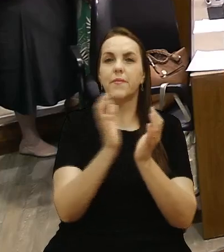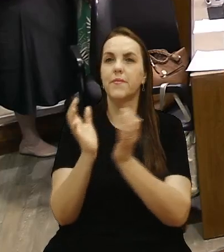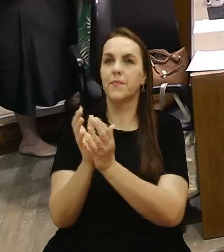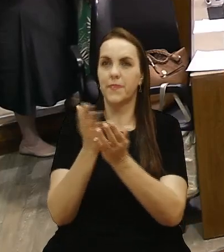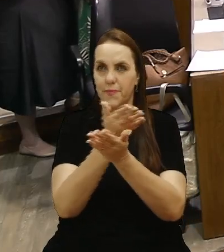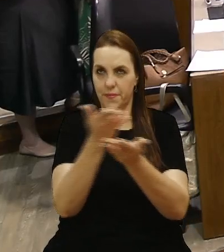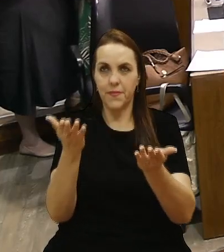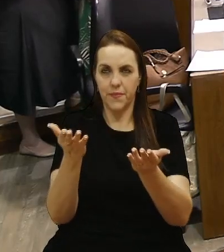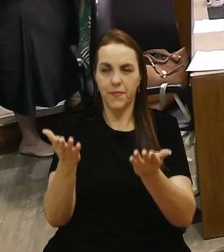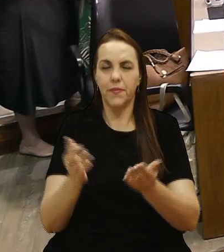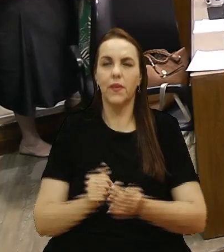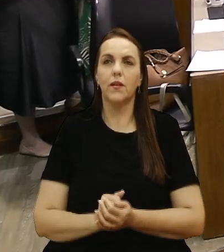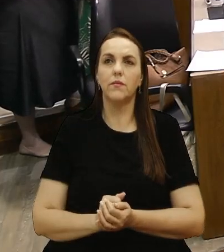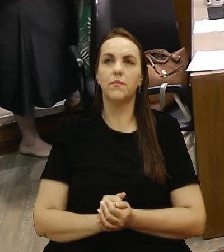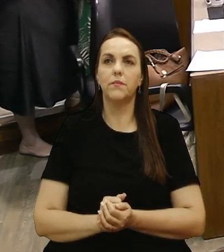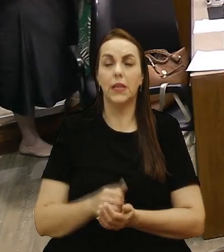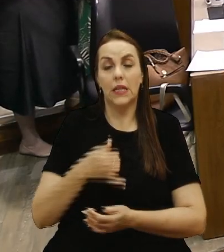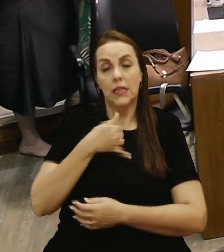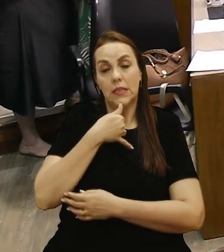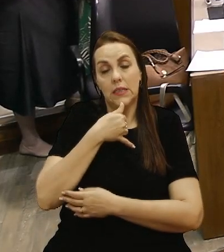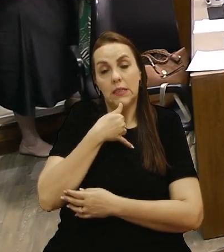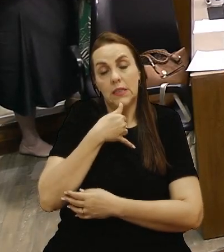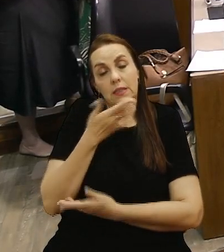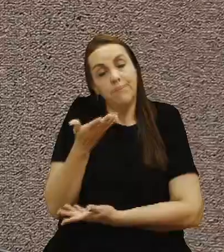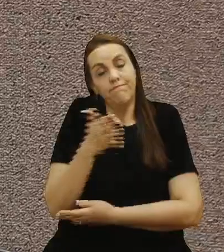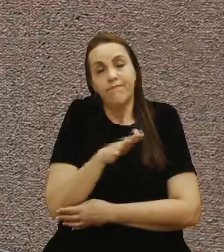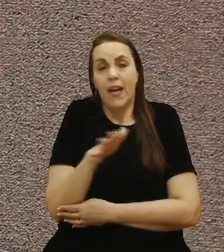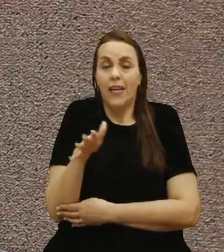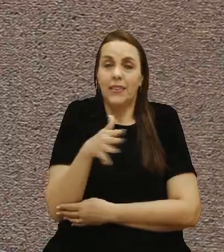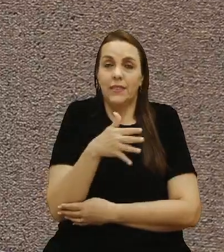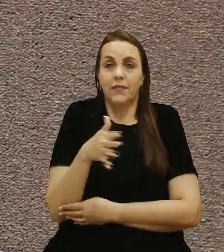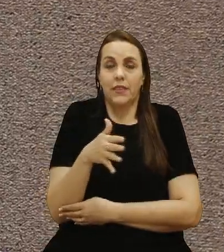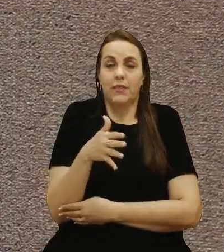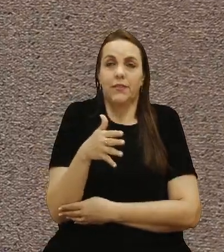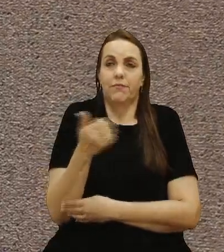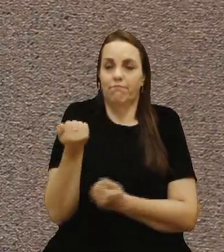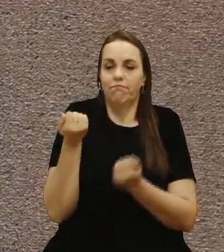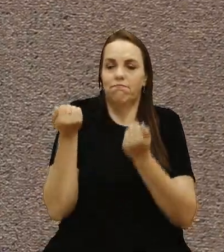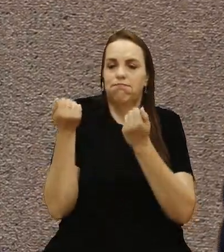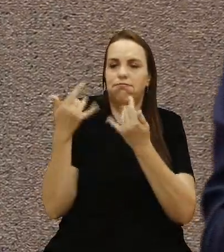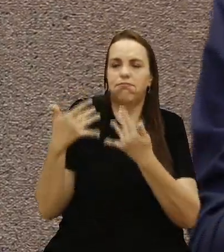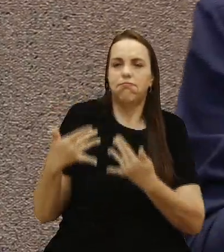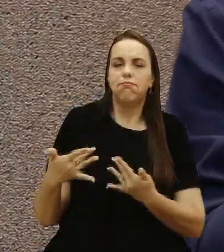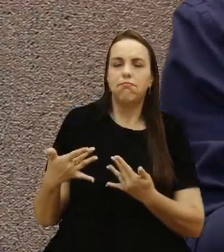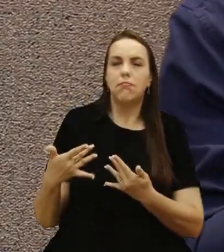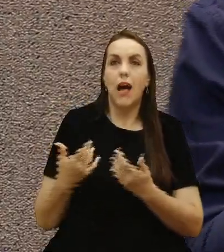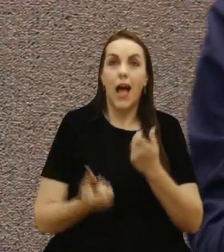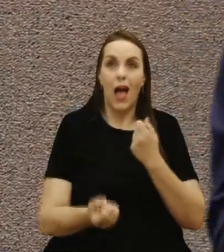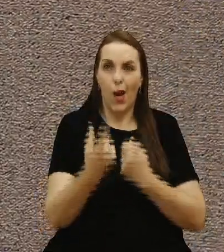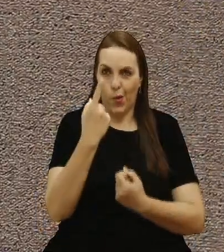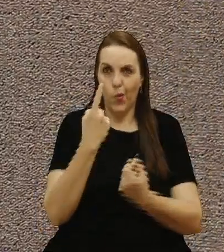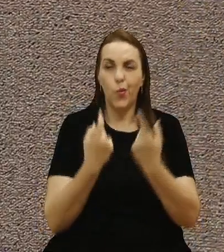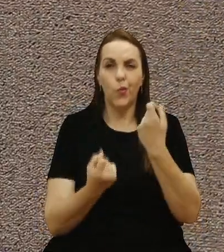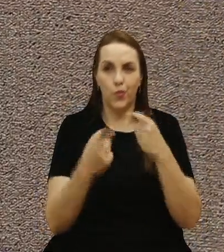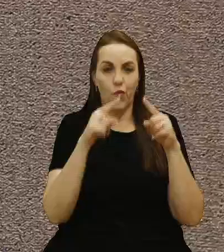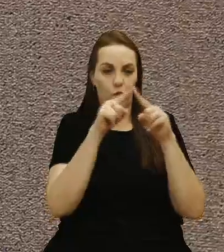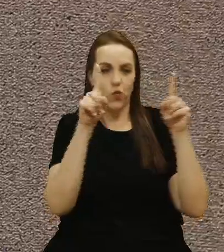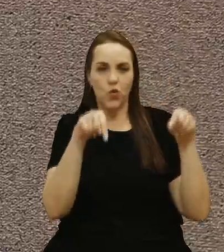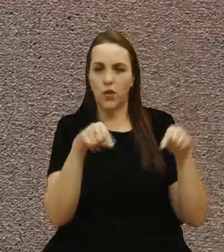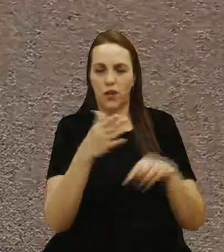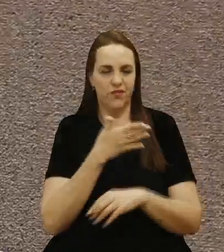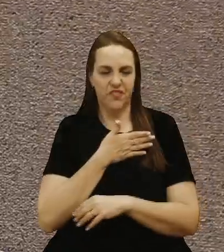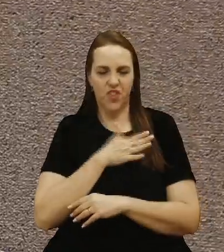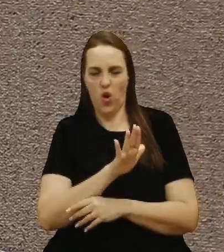colegas, é triste muitas vezes a gente fazer certas colocações, né? Tem alguns servidores que não gostam de